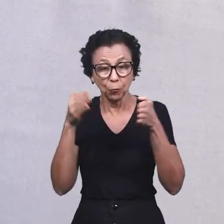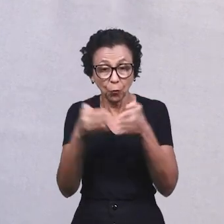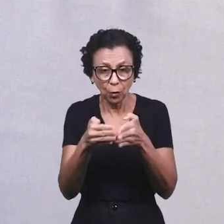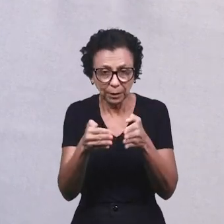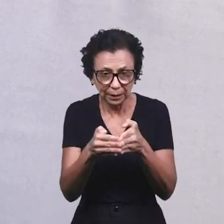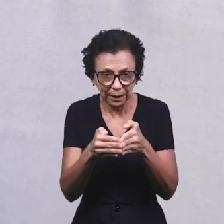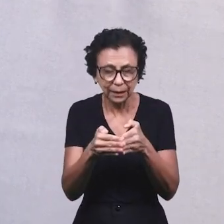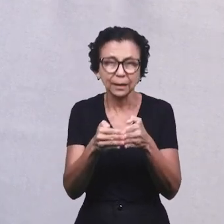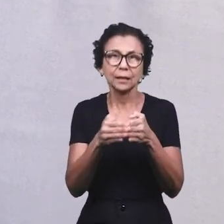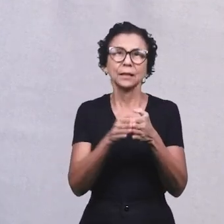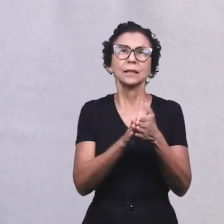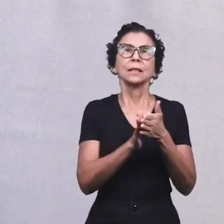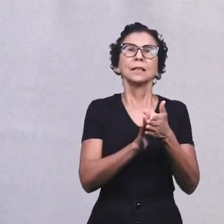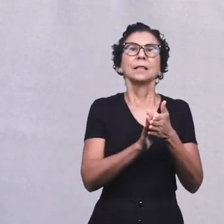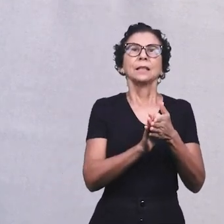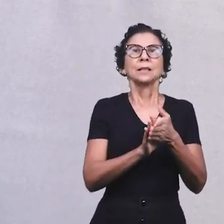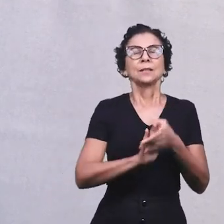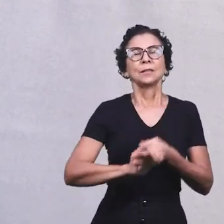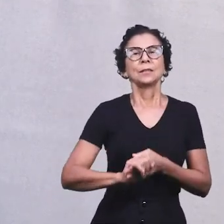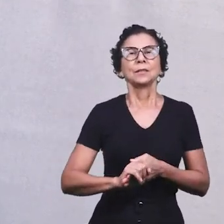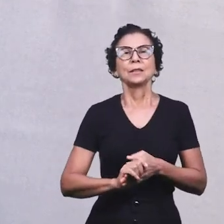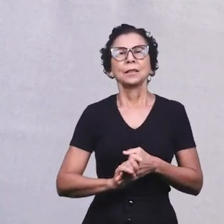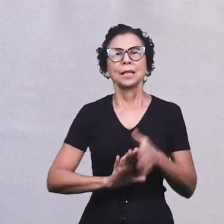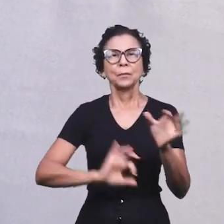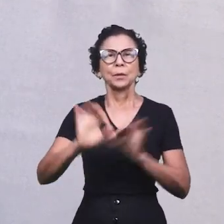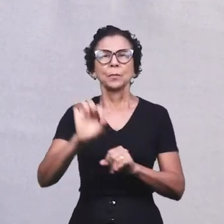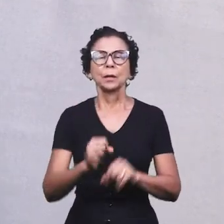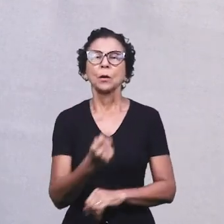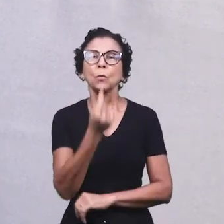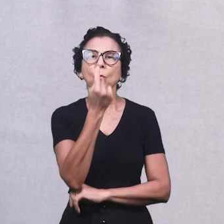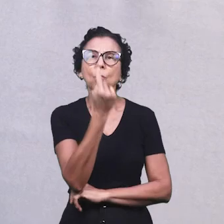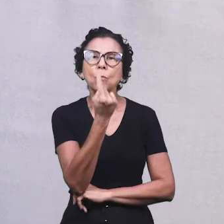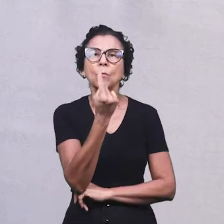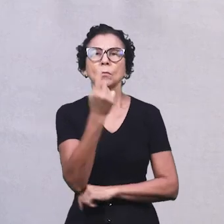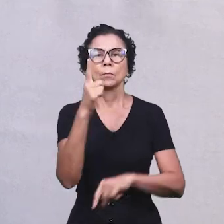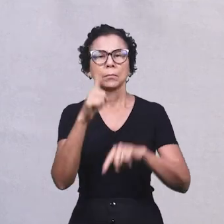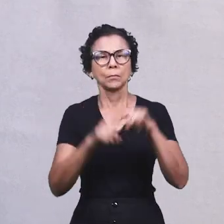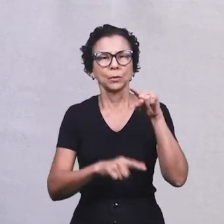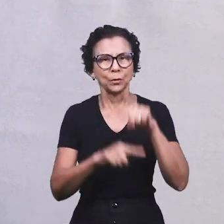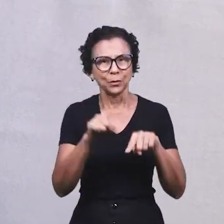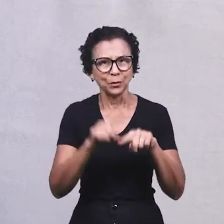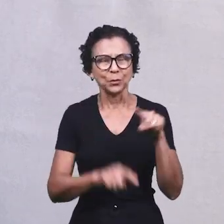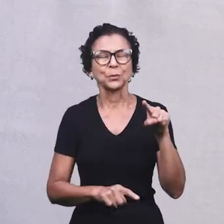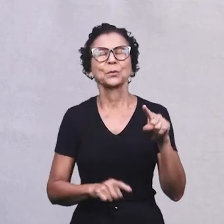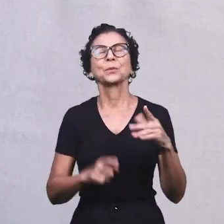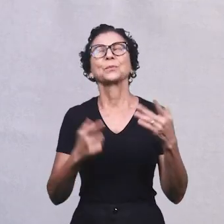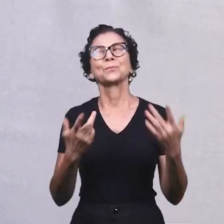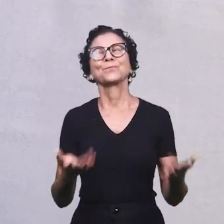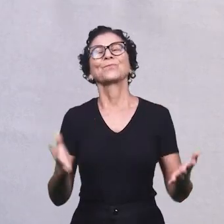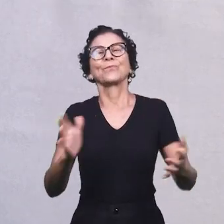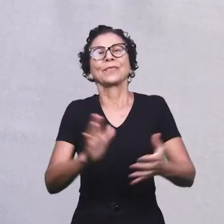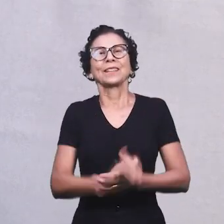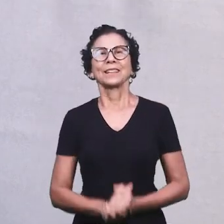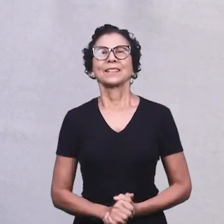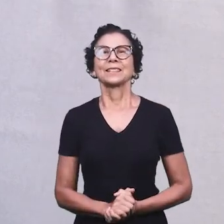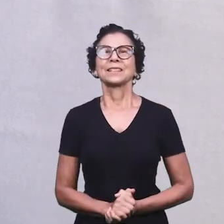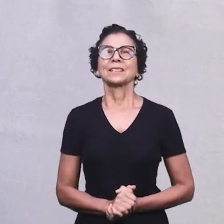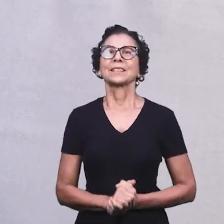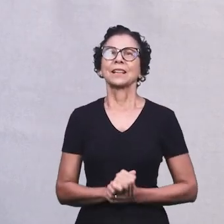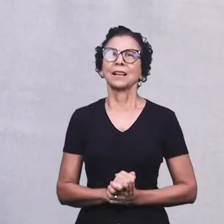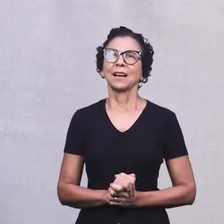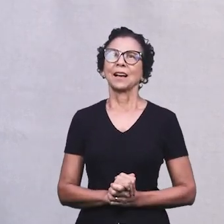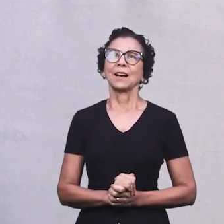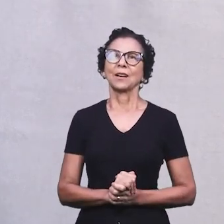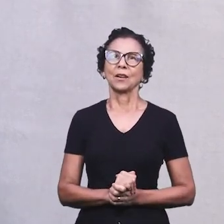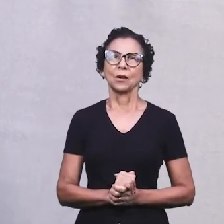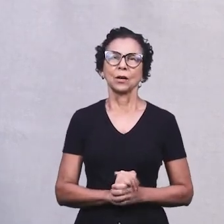energia, vamos dizer assim, toda a minha força em produzir um único produto E aí eu consegui determinar um horário.